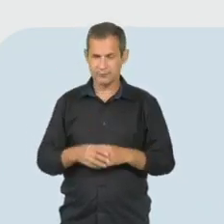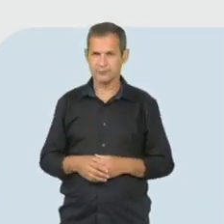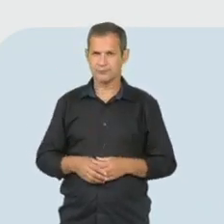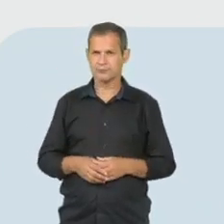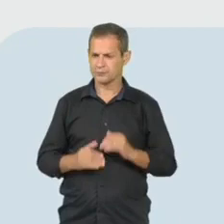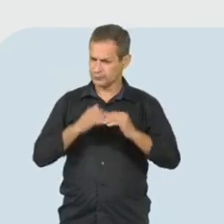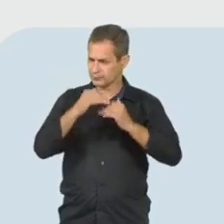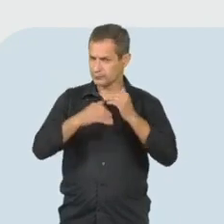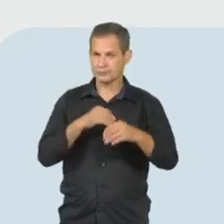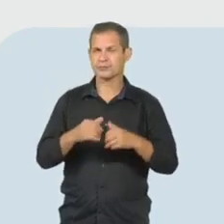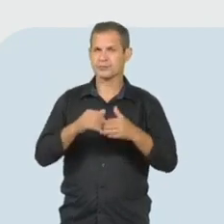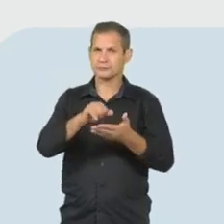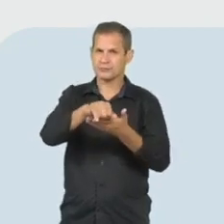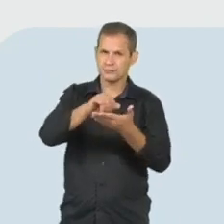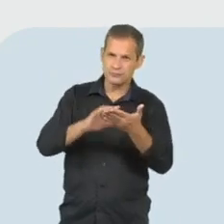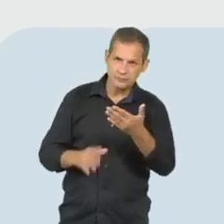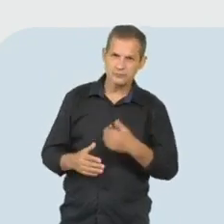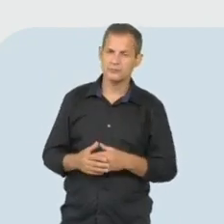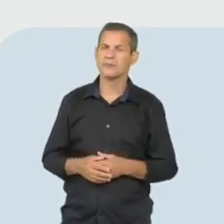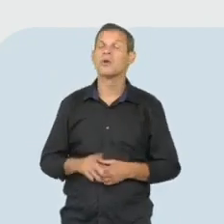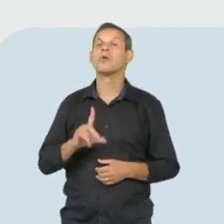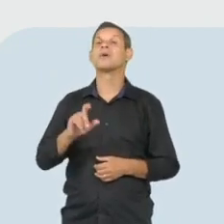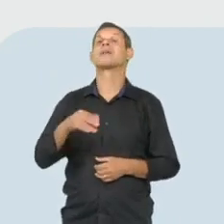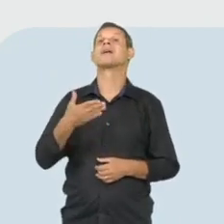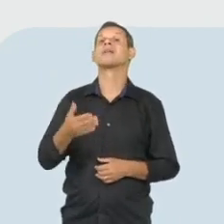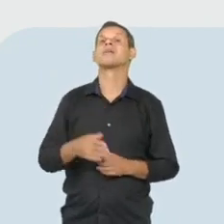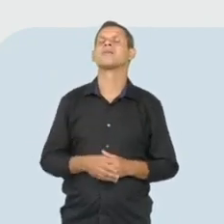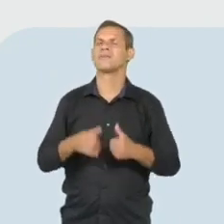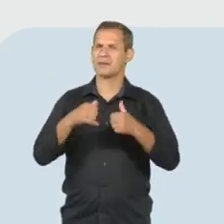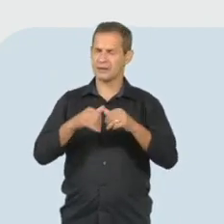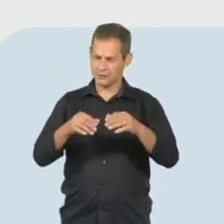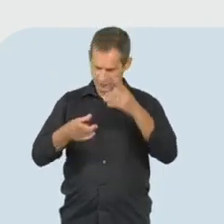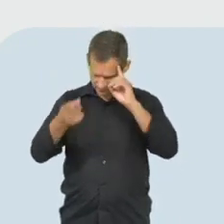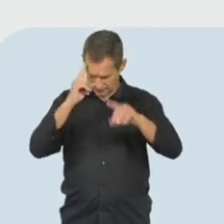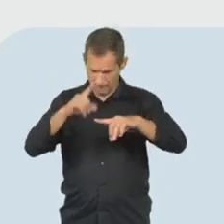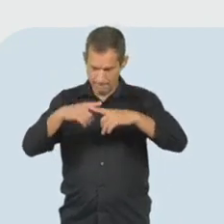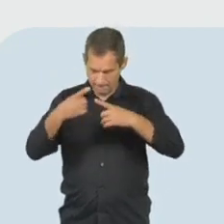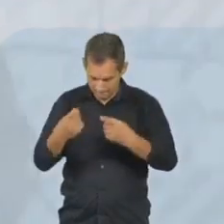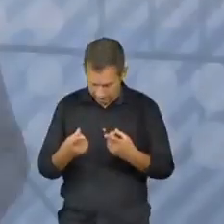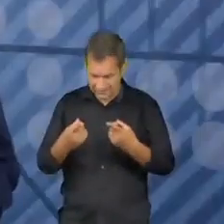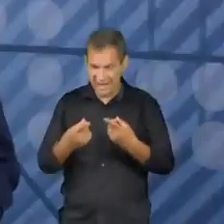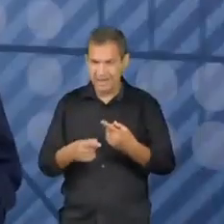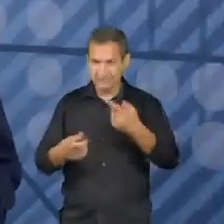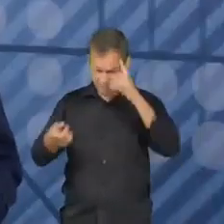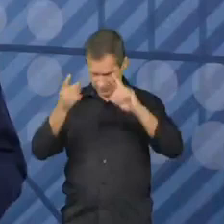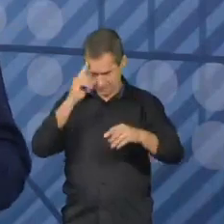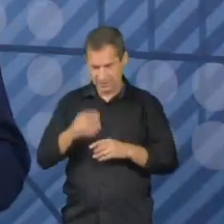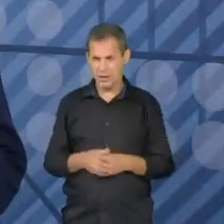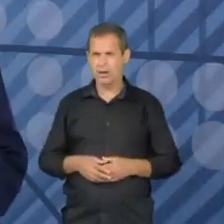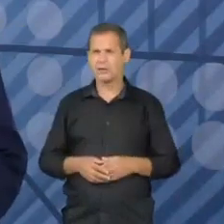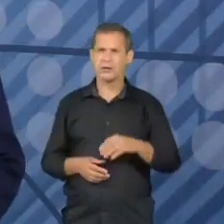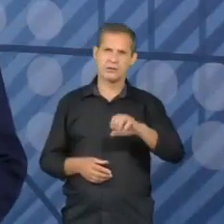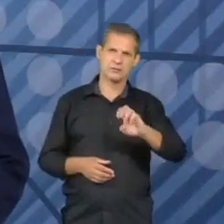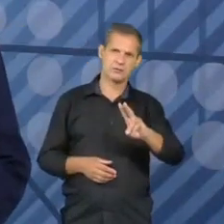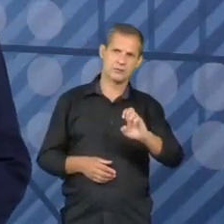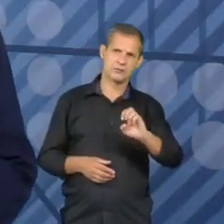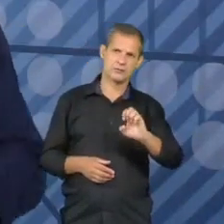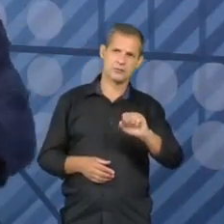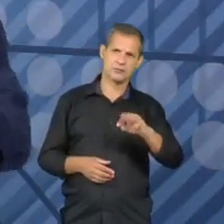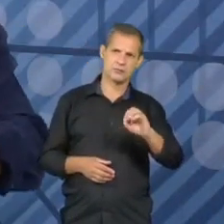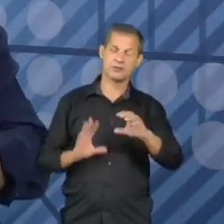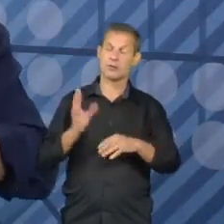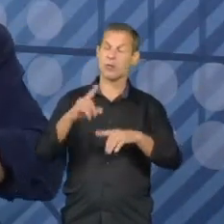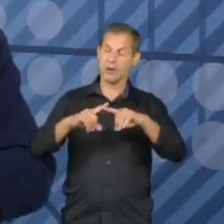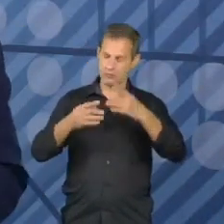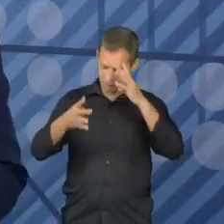o desenvolvimento do exercício o que seriam essas hipóteses. A hipótese de um evento realmente acontecer. Então,